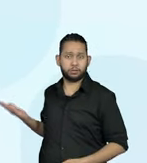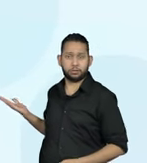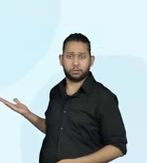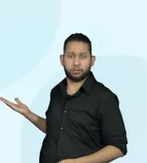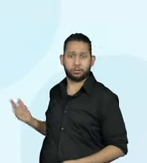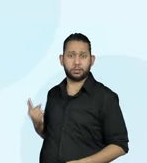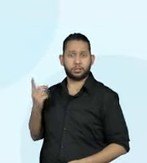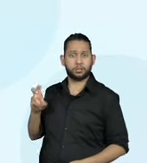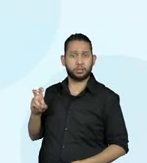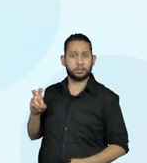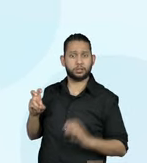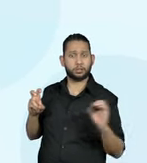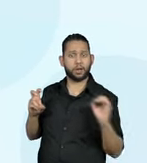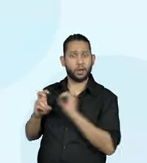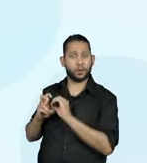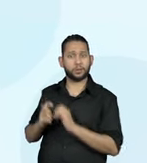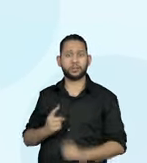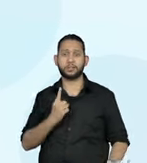150.